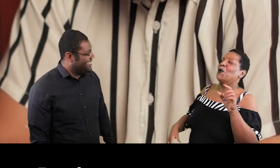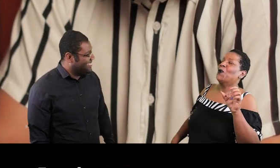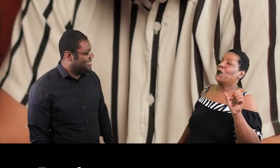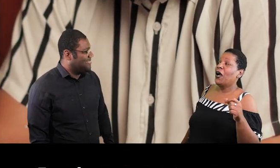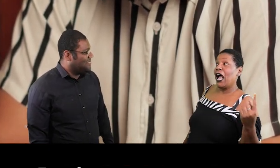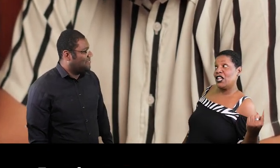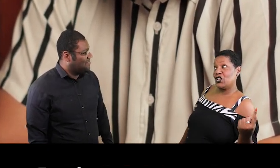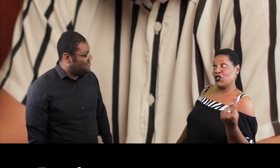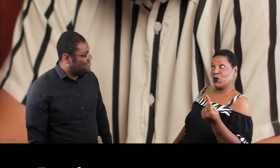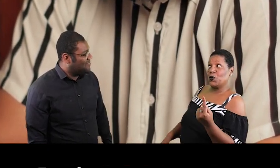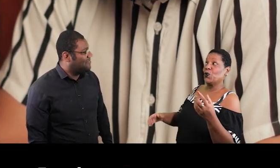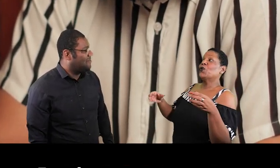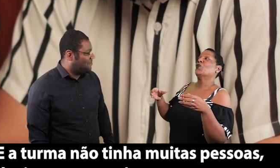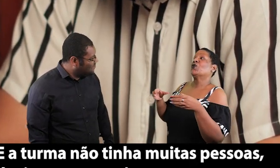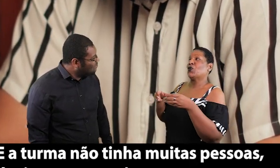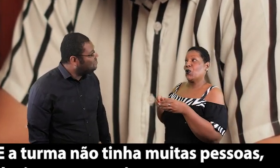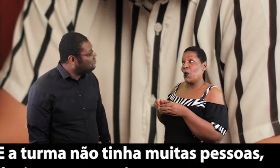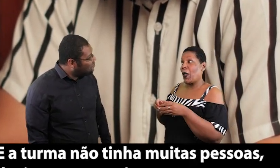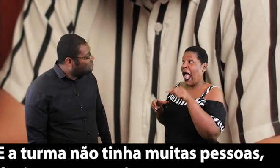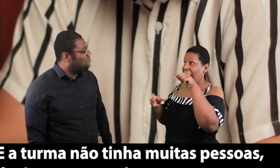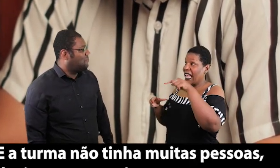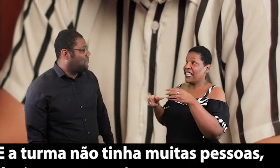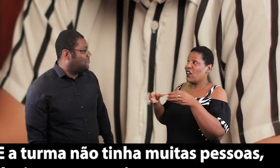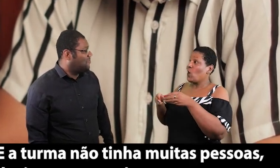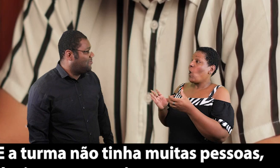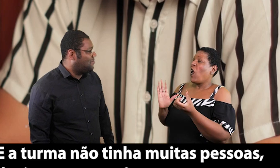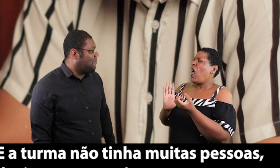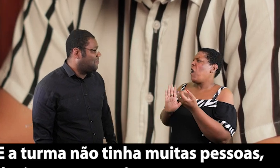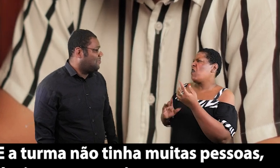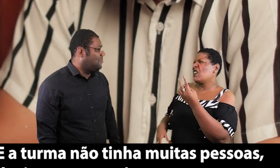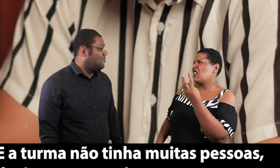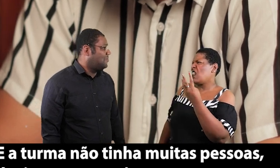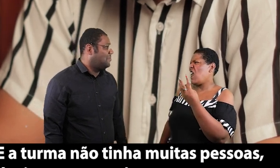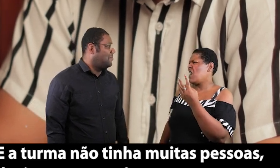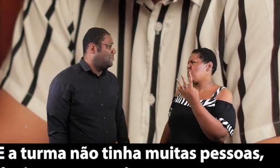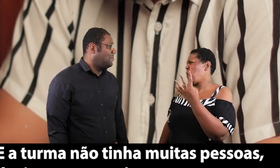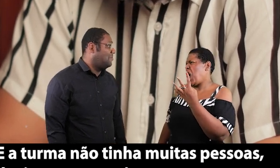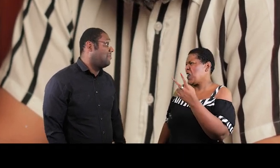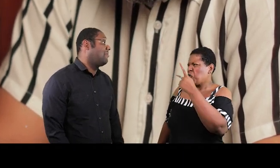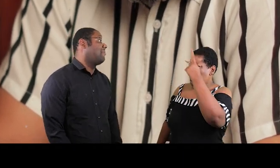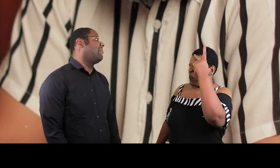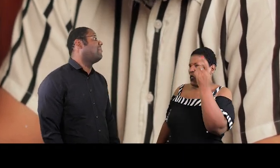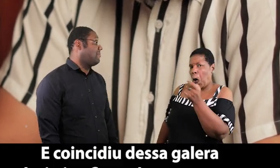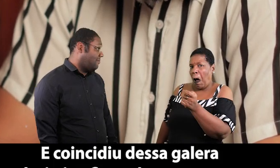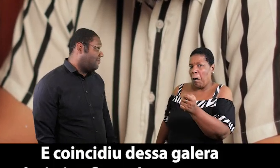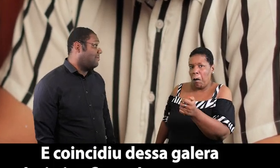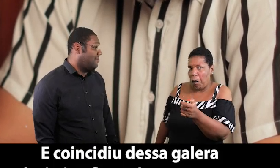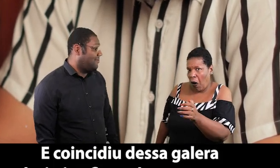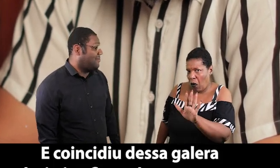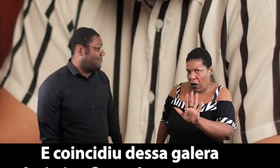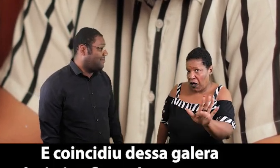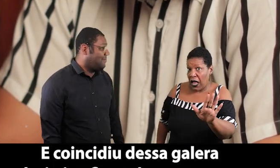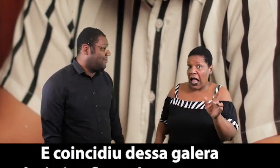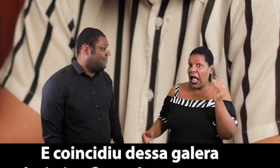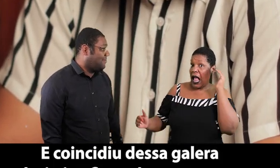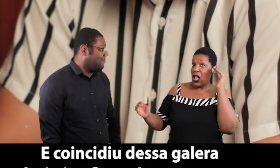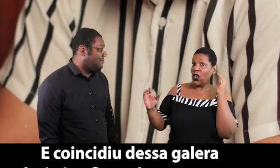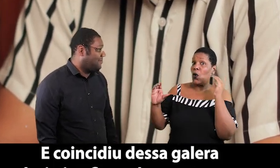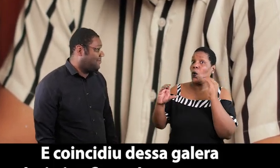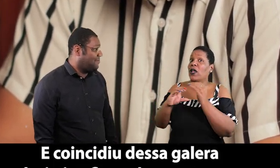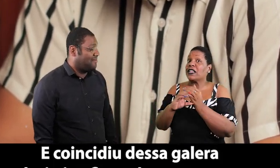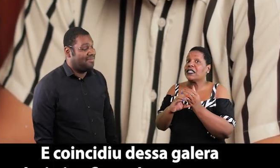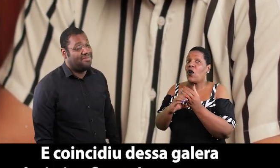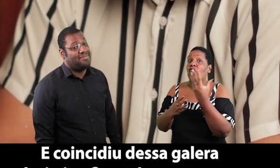E me botou nessa turma. E a turma não tinha muitas pessoas, devia ter umas 3, 4 pessoas. E coincidiu dessa galera